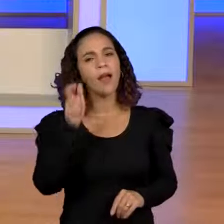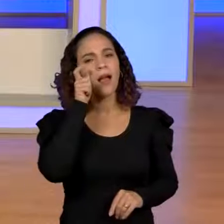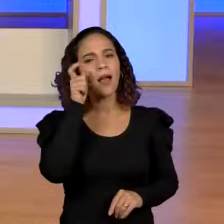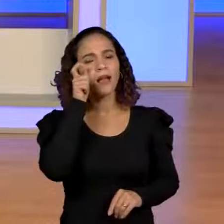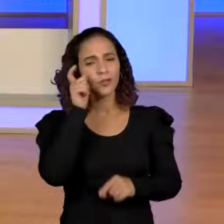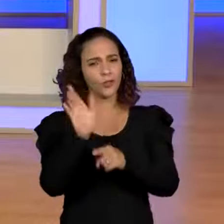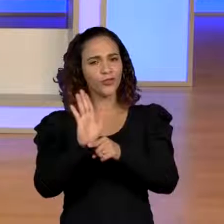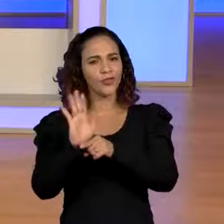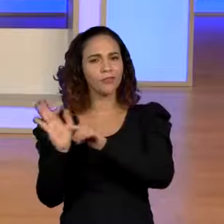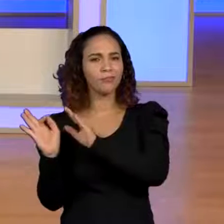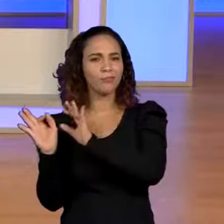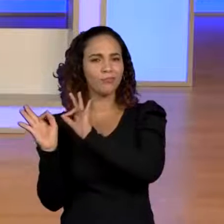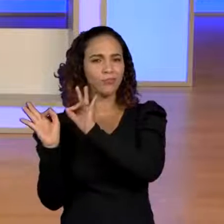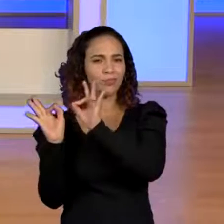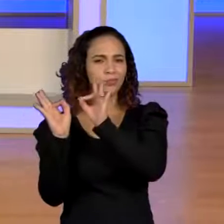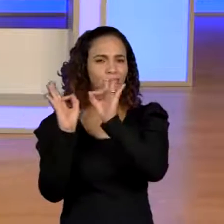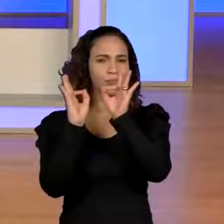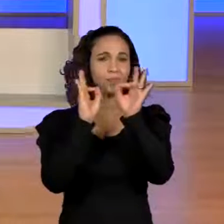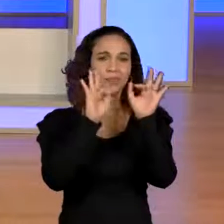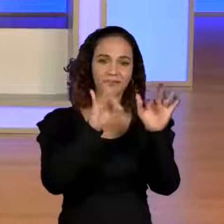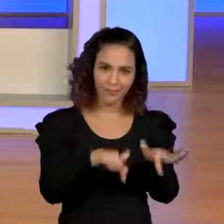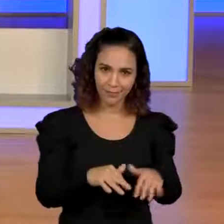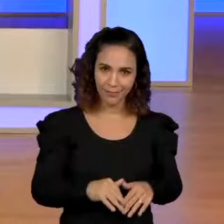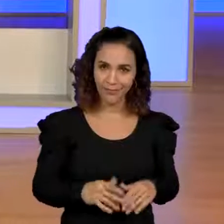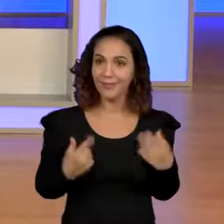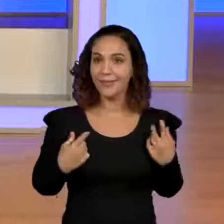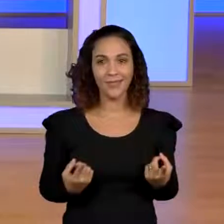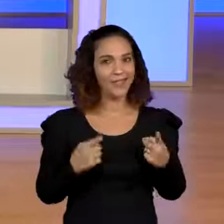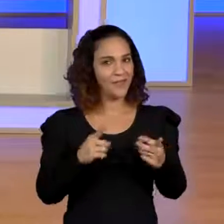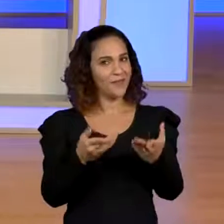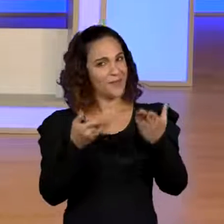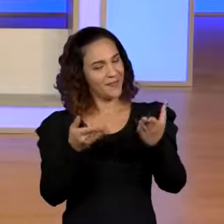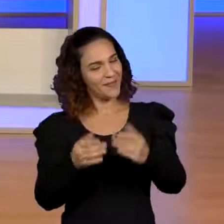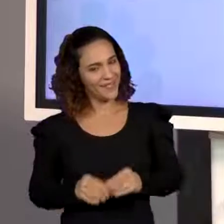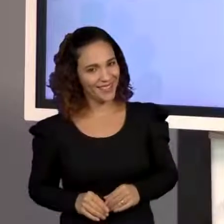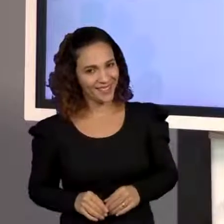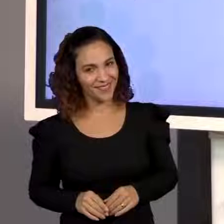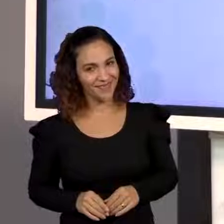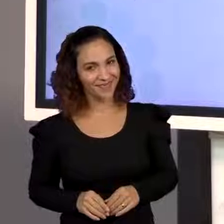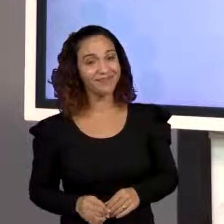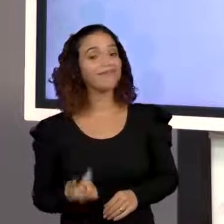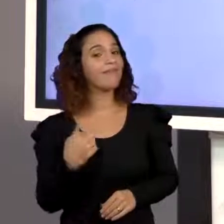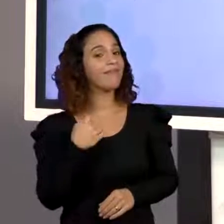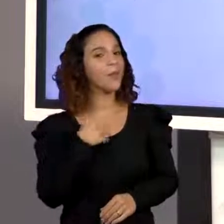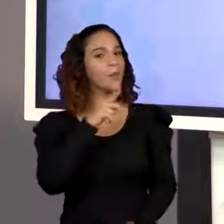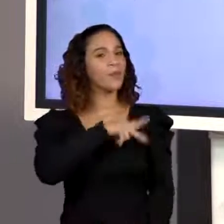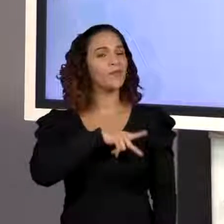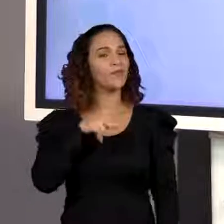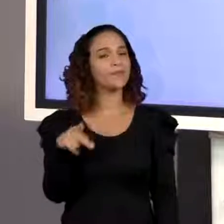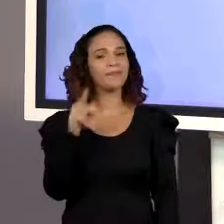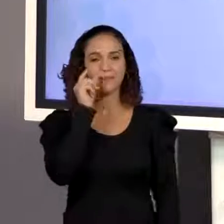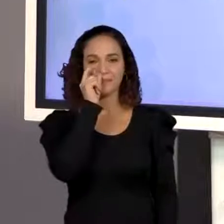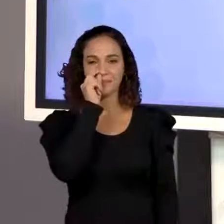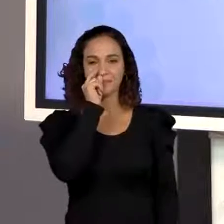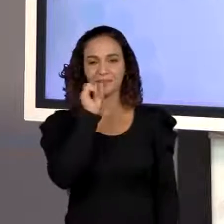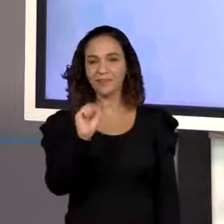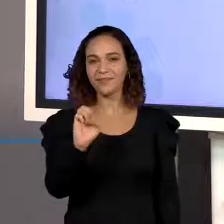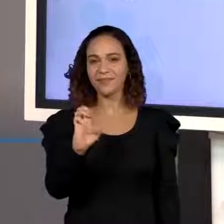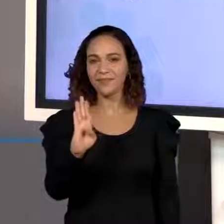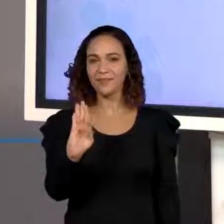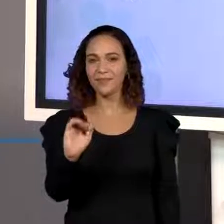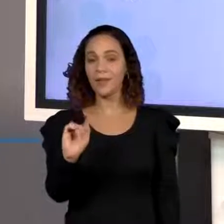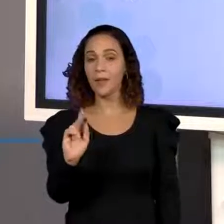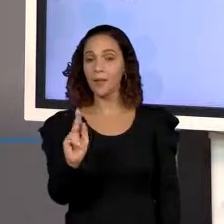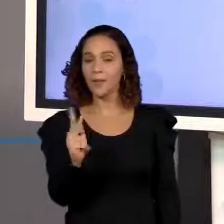esse vídeo do início ao fim. Desafio lançado para vocês. Eu sou o professor Seba Nunes e hoje quero